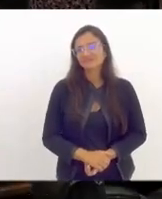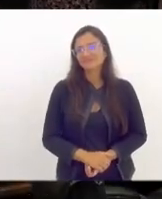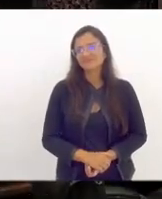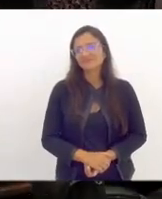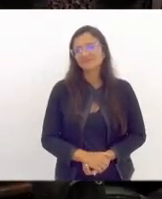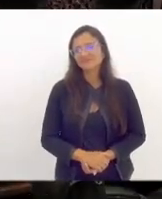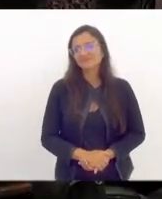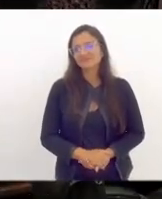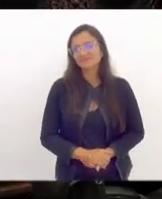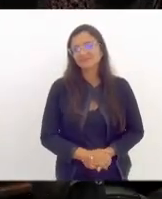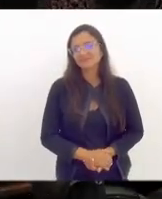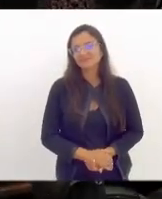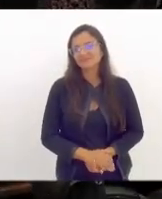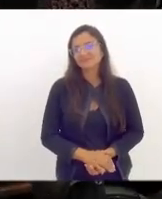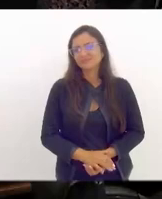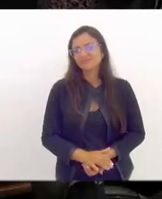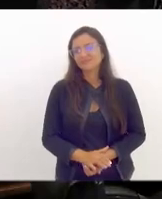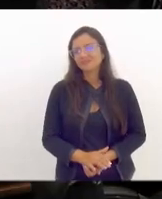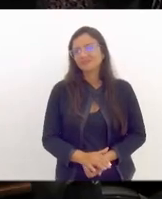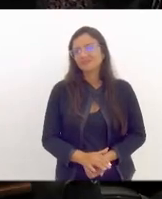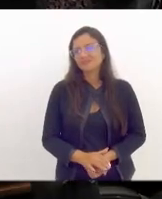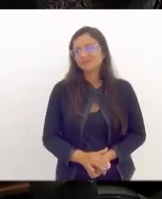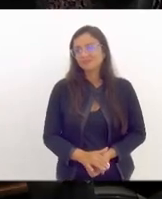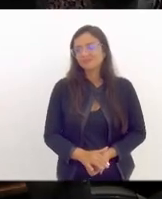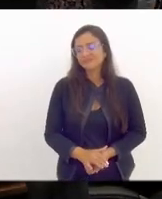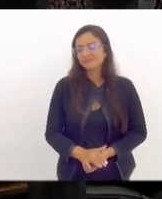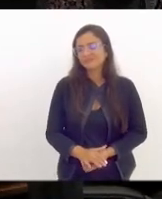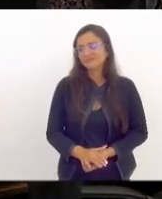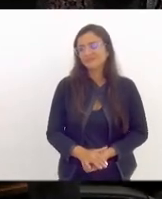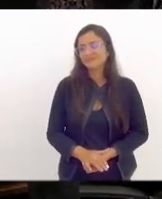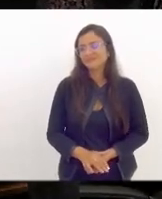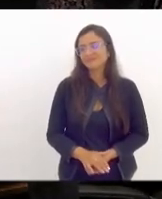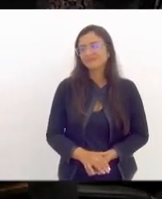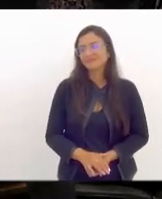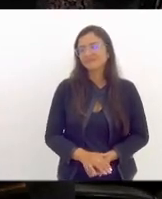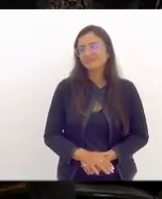minha mãe que faz a comida todinha gostosa